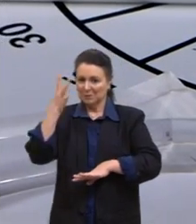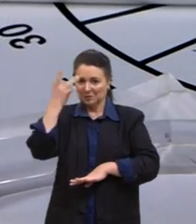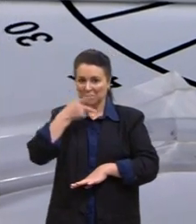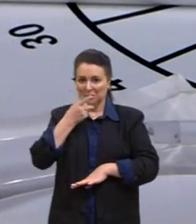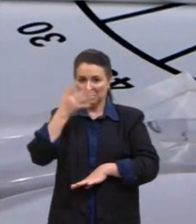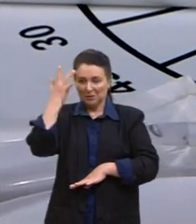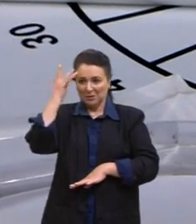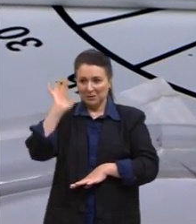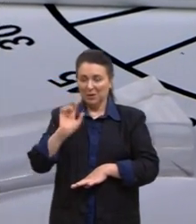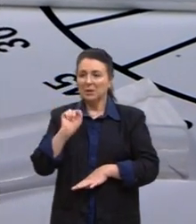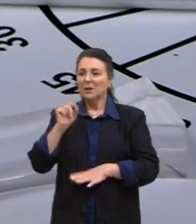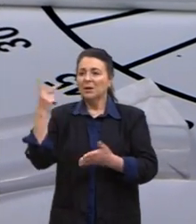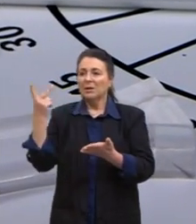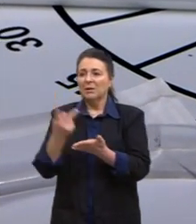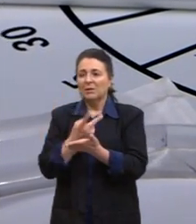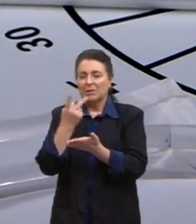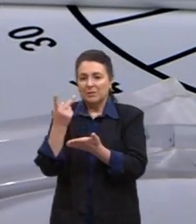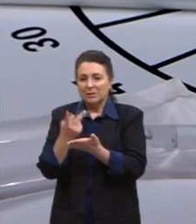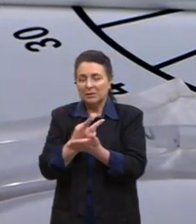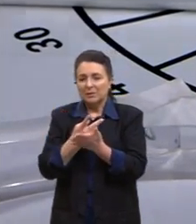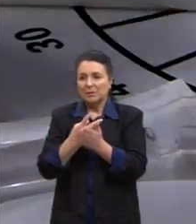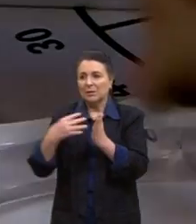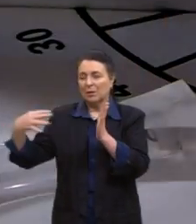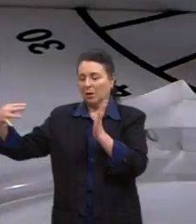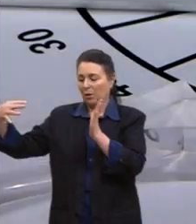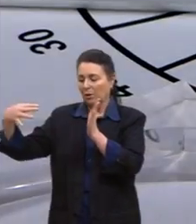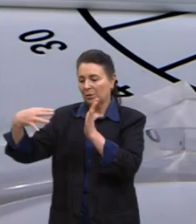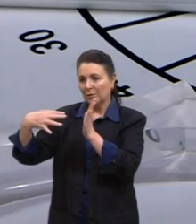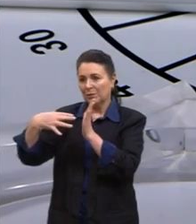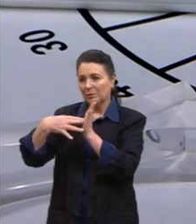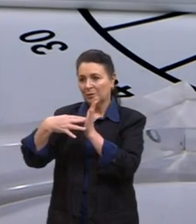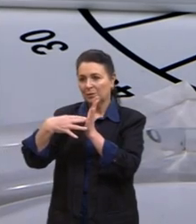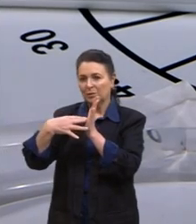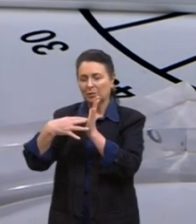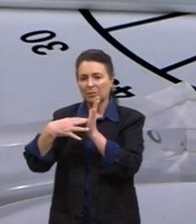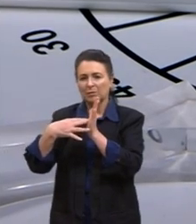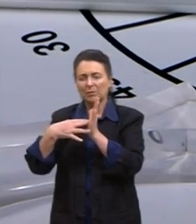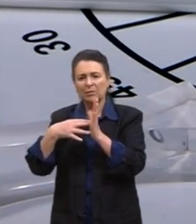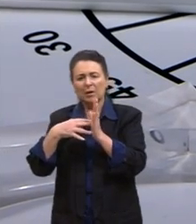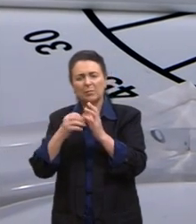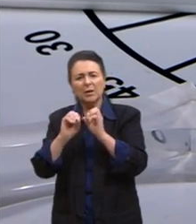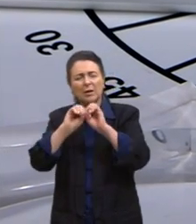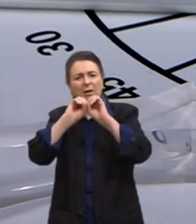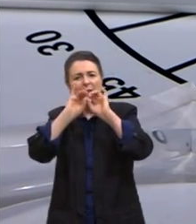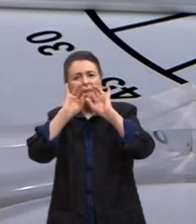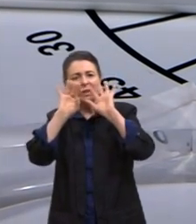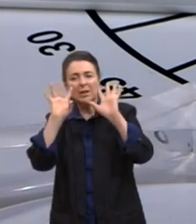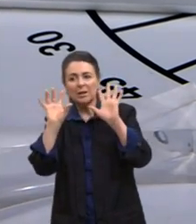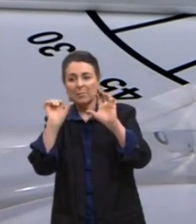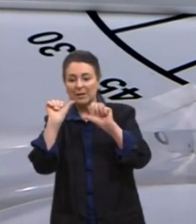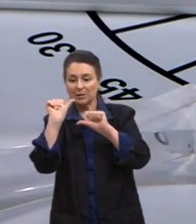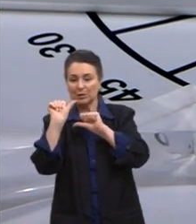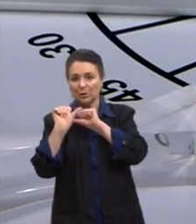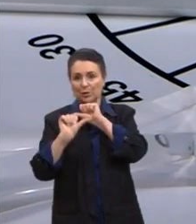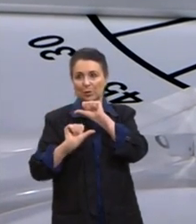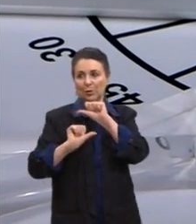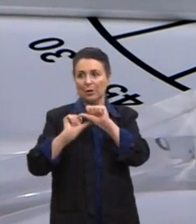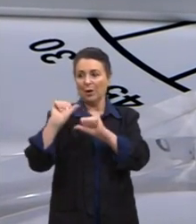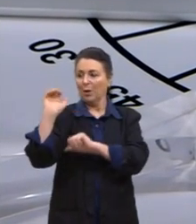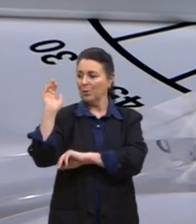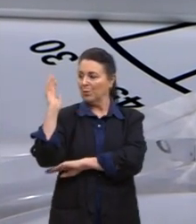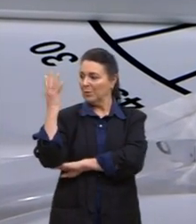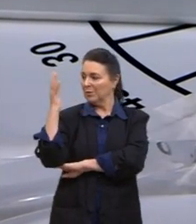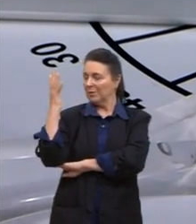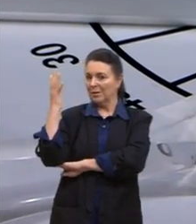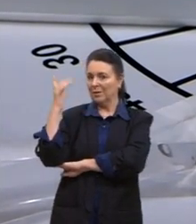gente aqui entre os raios refratados ele tá bem clarinho tá mas se a gente virar um pouquinho assim o nosso espelho a gente